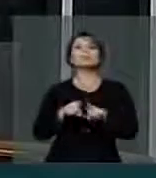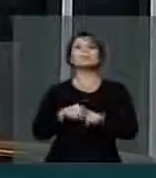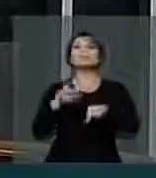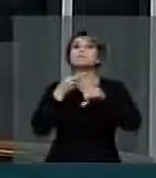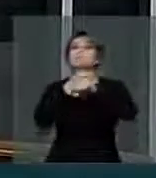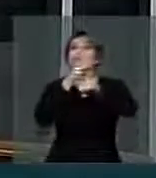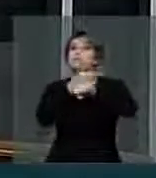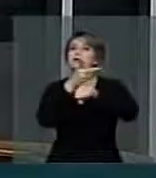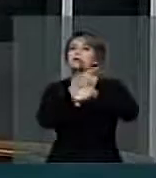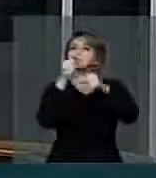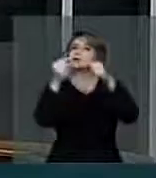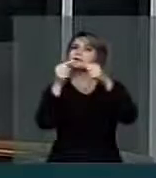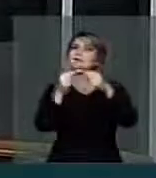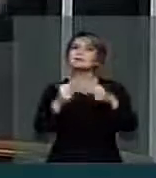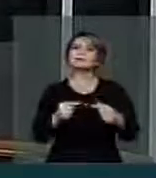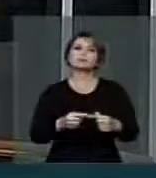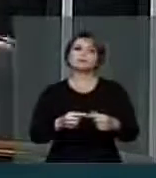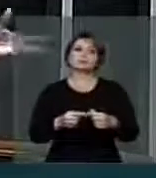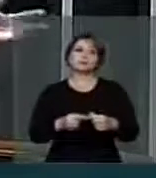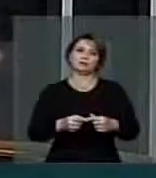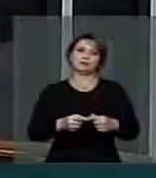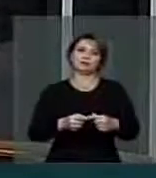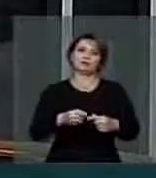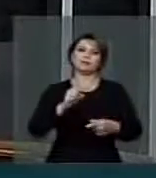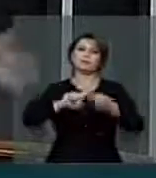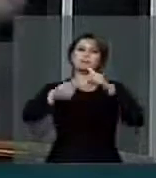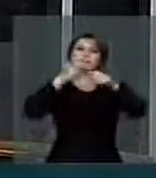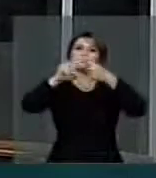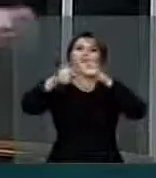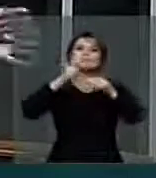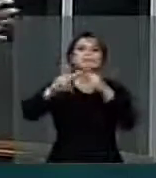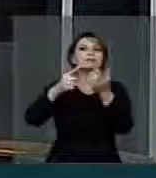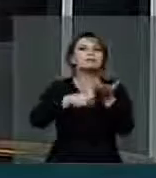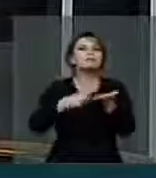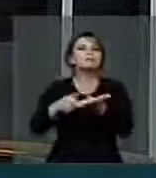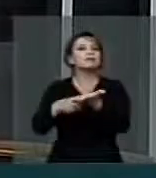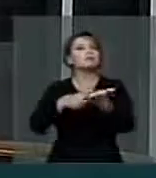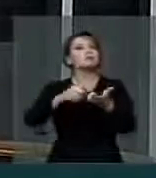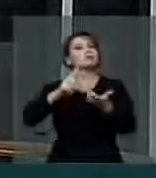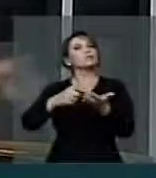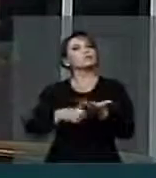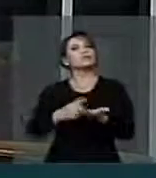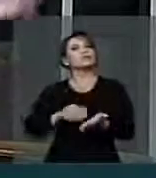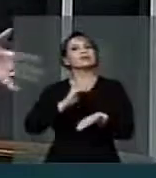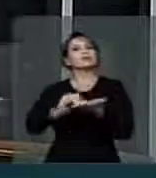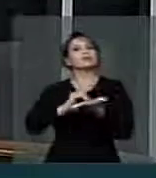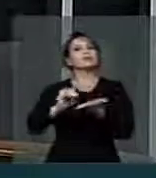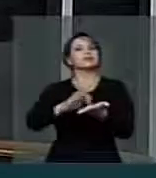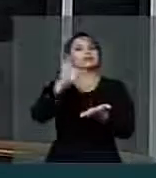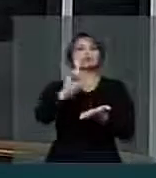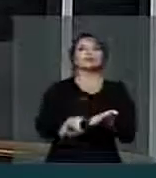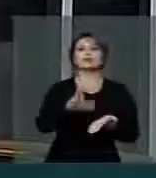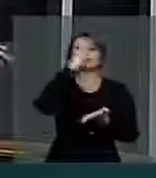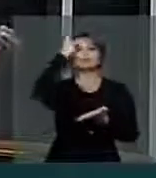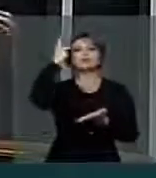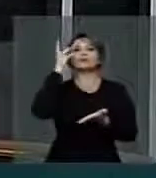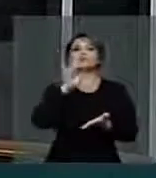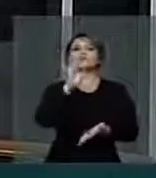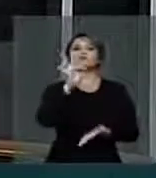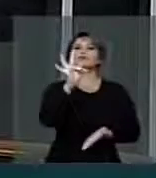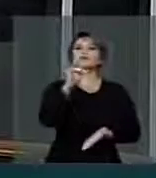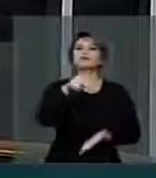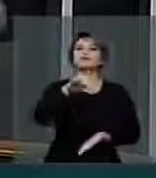organismos que são mais apropriados para fazer as mediações, a Secretaria de Direitos Humanos, a FUNAI, mas não mande